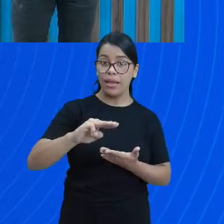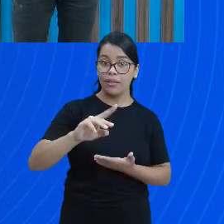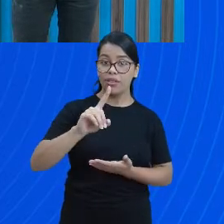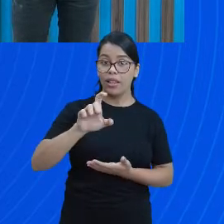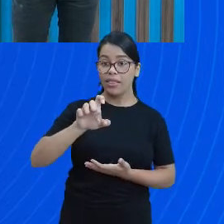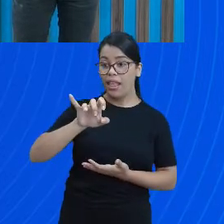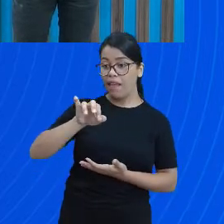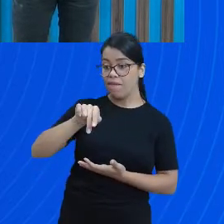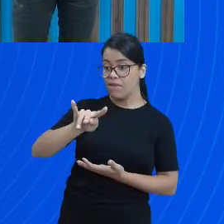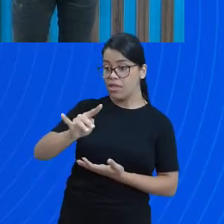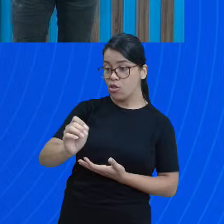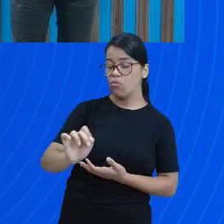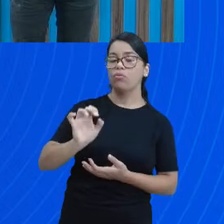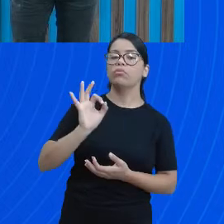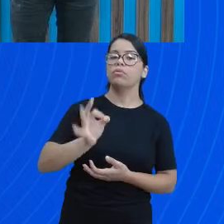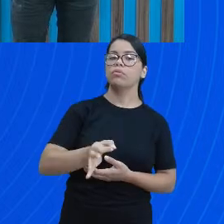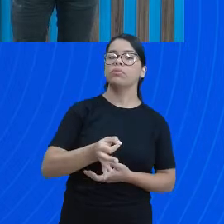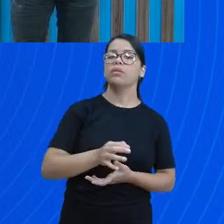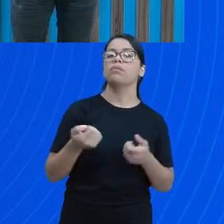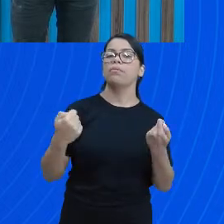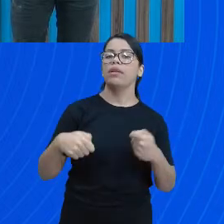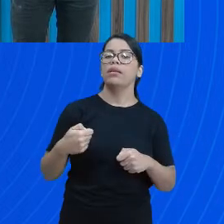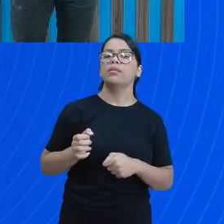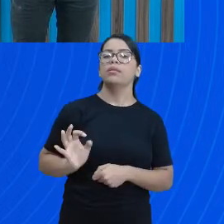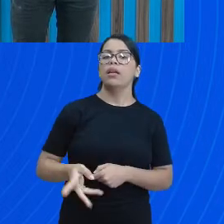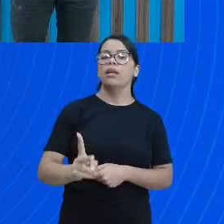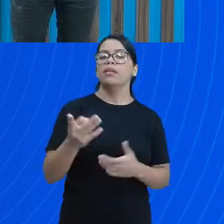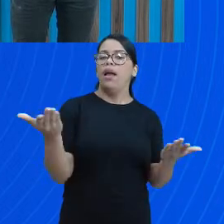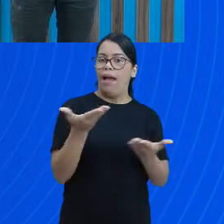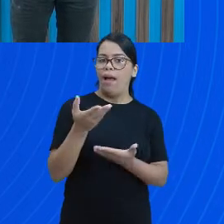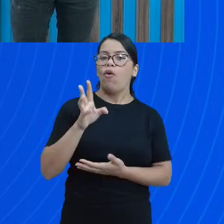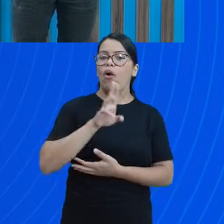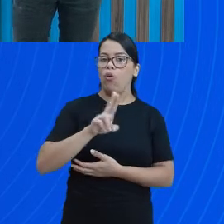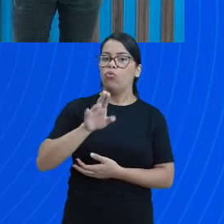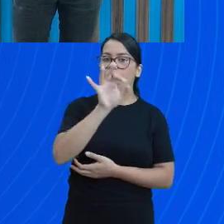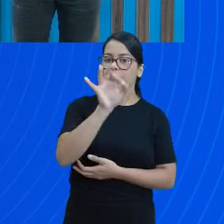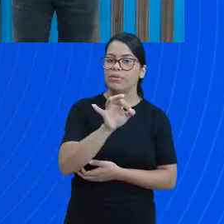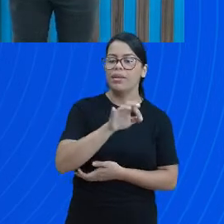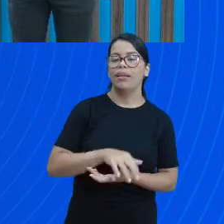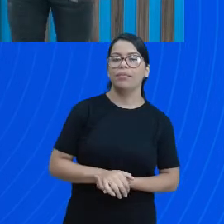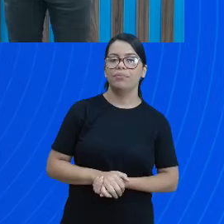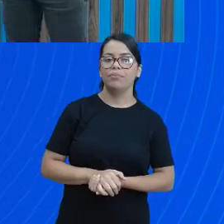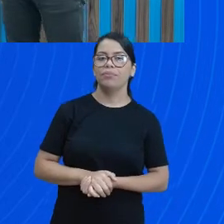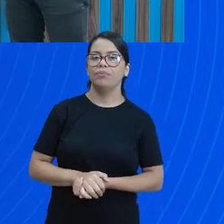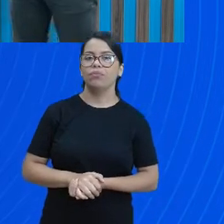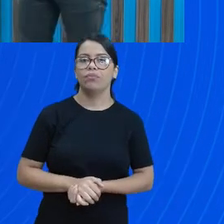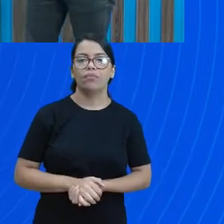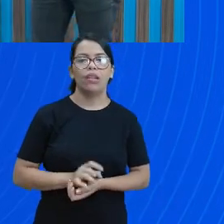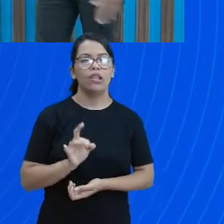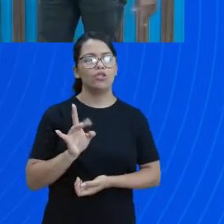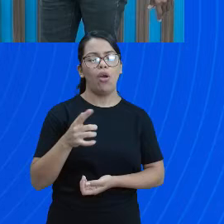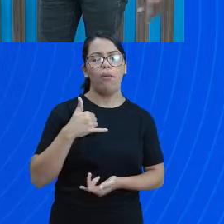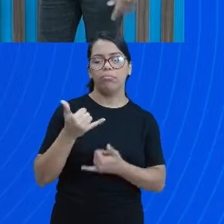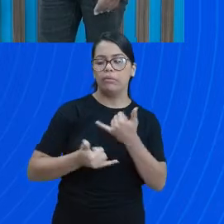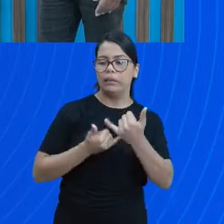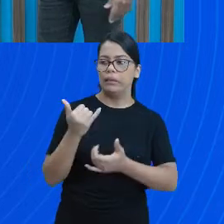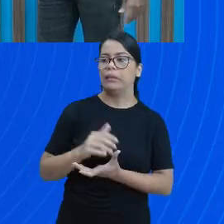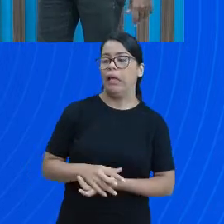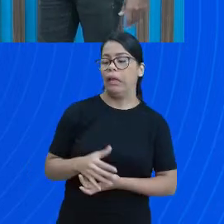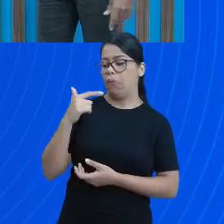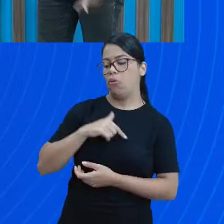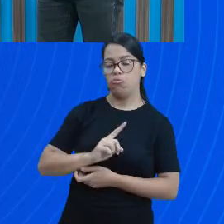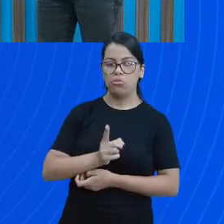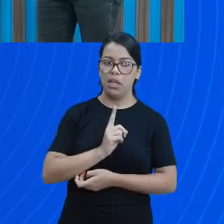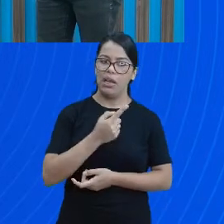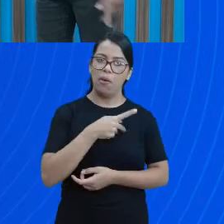e aprender sempre, estudar sempre. Tá vendo quando eu errei o nome eu sei o nome do cara? Tá vendo que eu sei que é Devinho. Meu irmão, tava só tirando onda com ele. Tava tirando